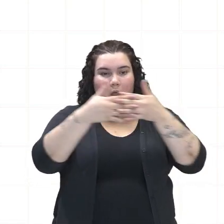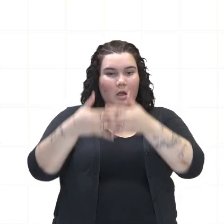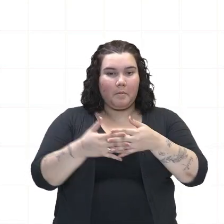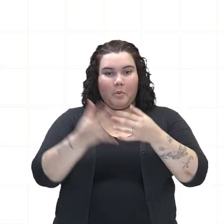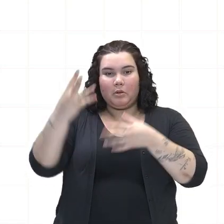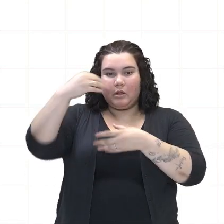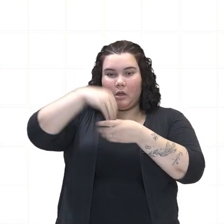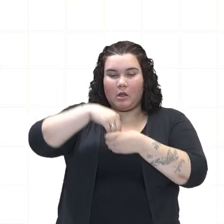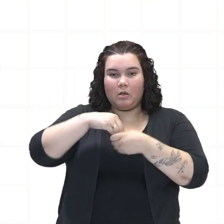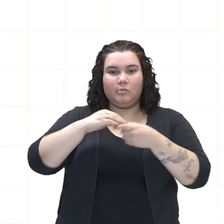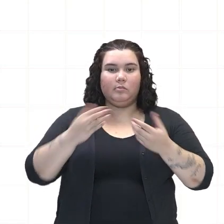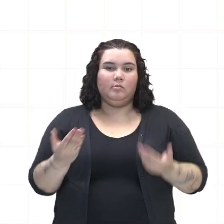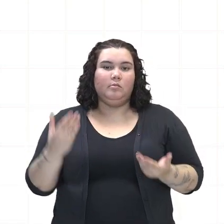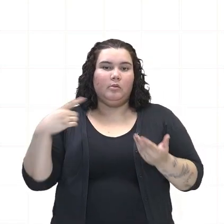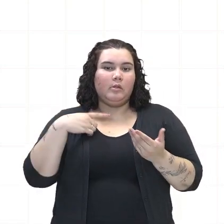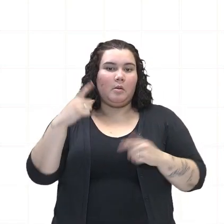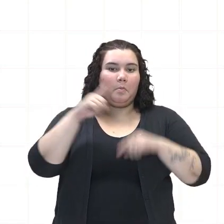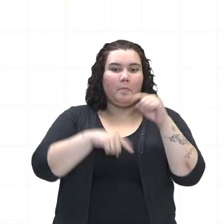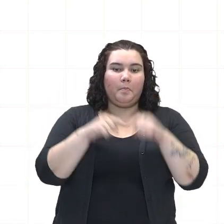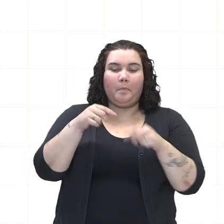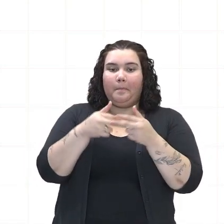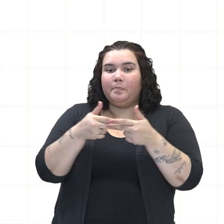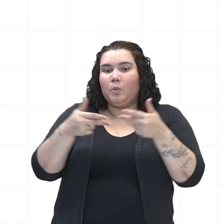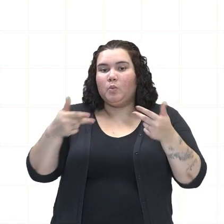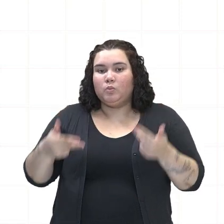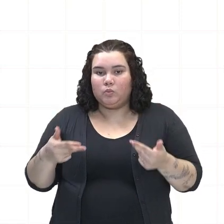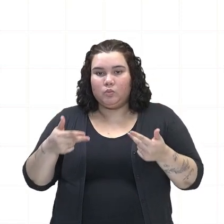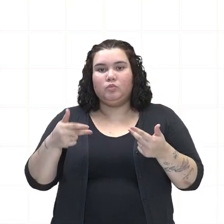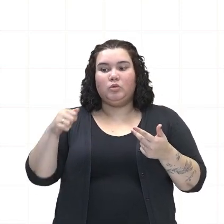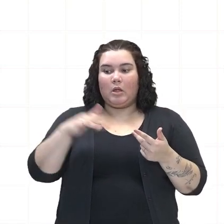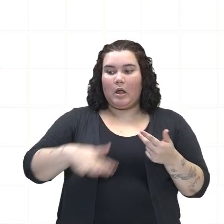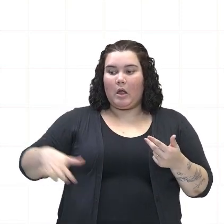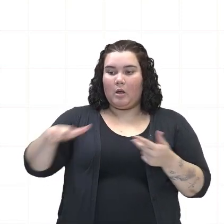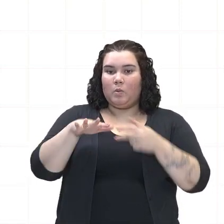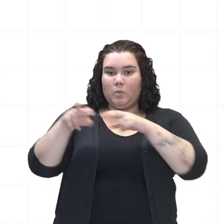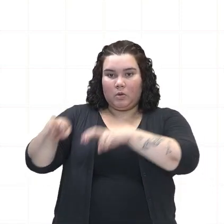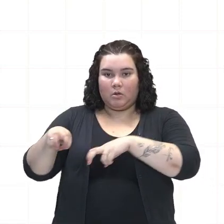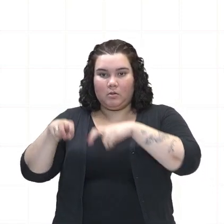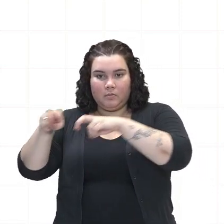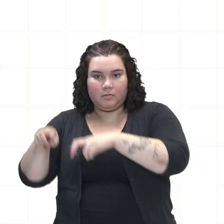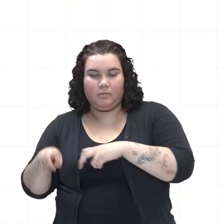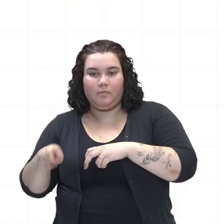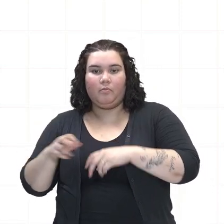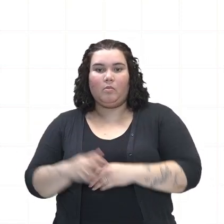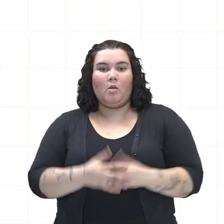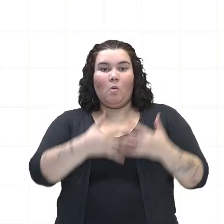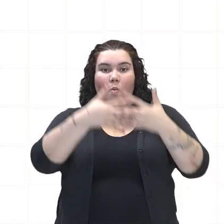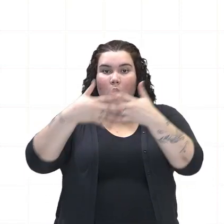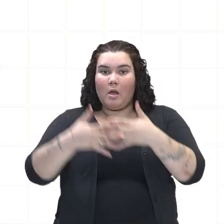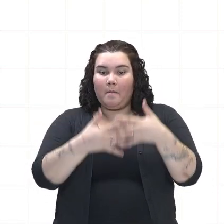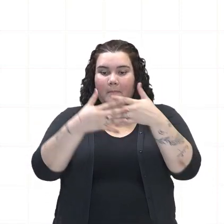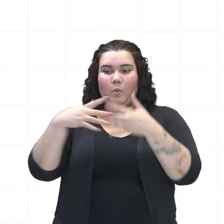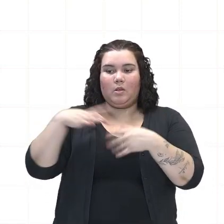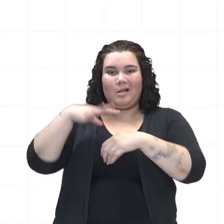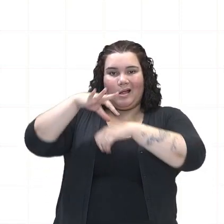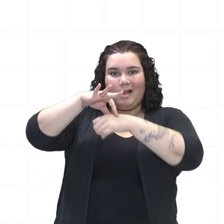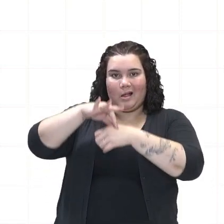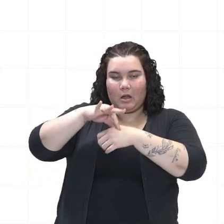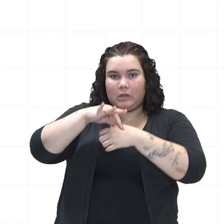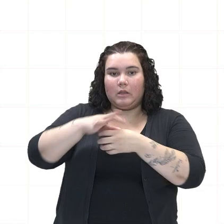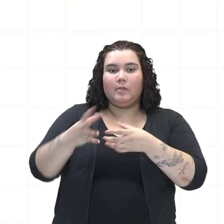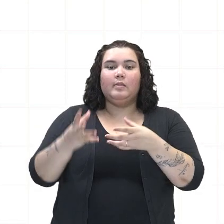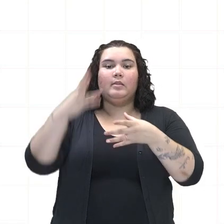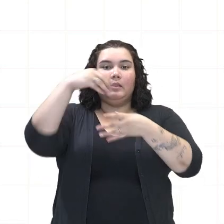ali de mercadorias, de coisas que vieram do campo. O caminhão que traz a carne, por exemplo, ele tem que